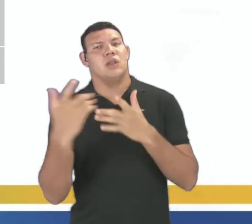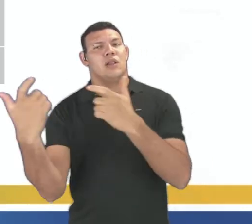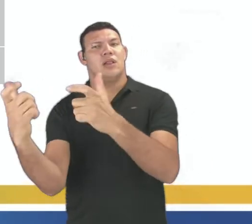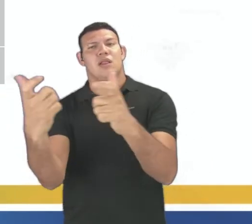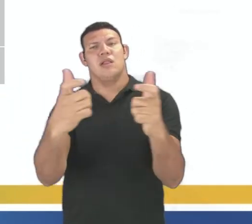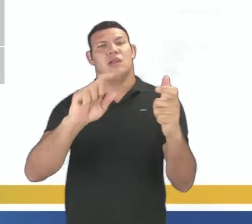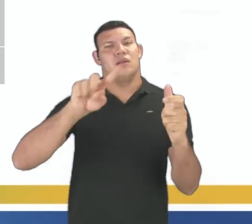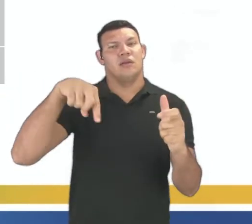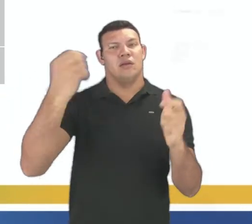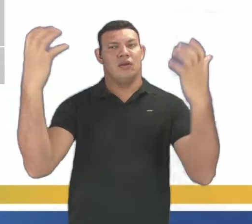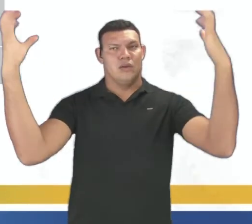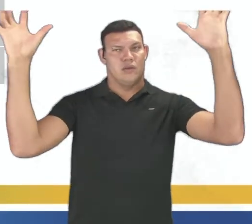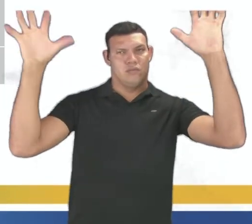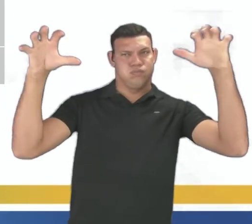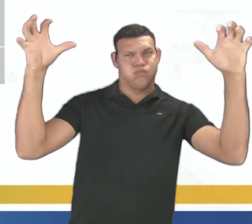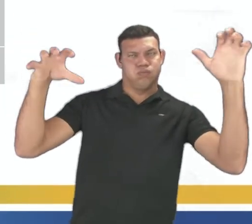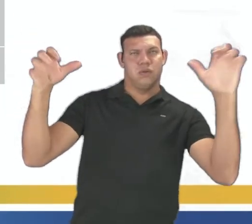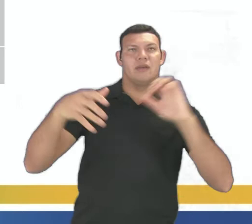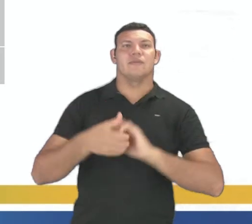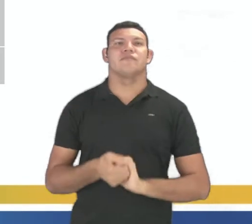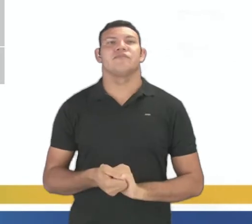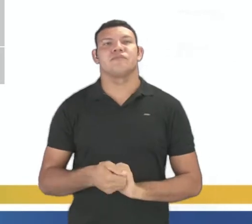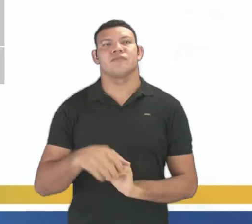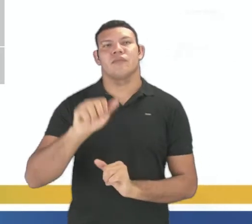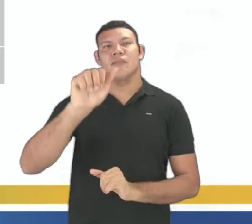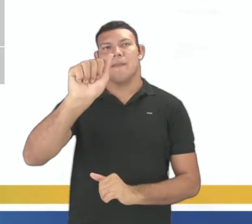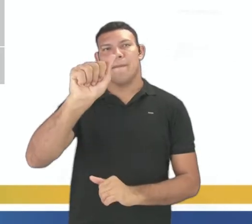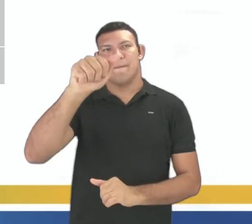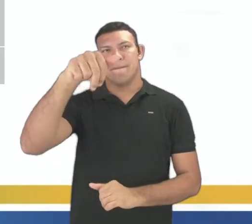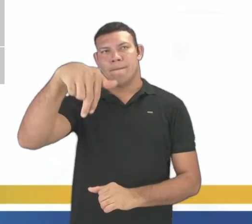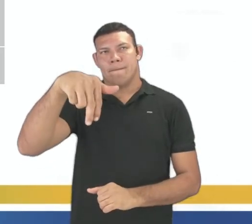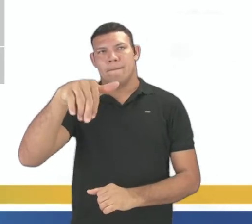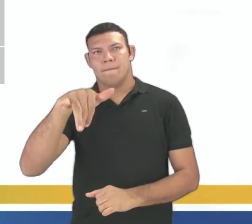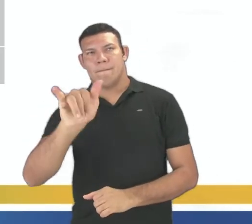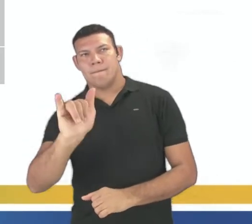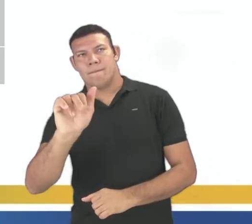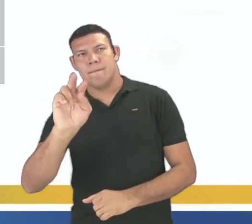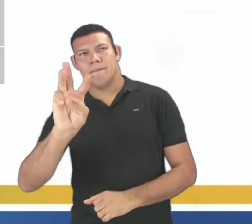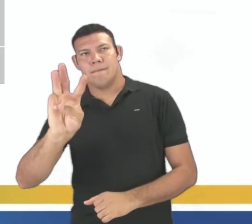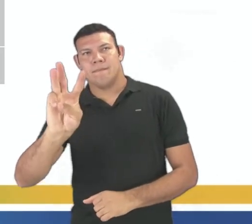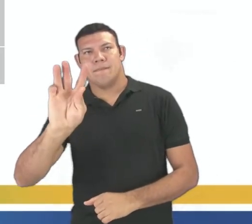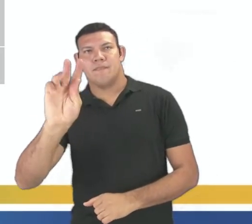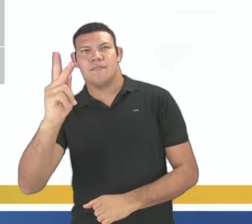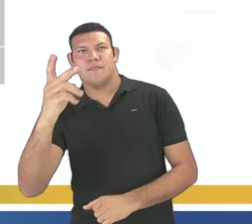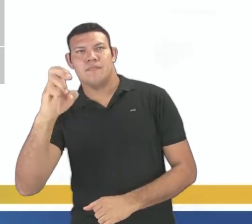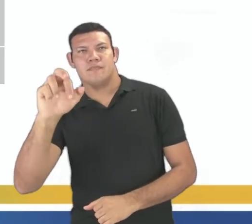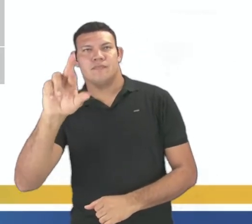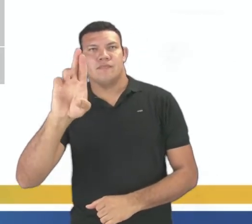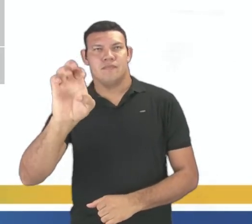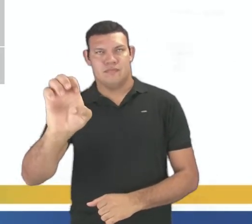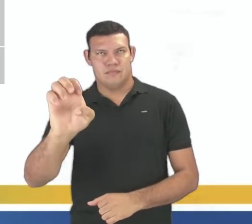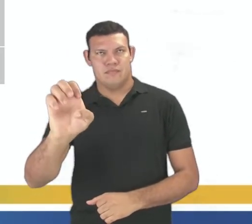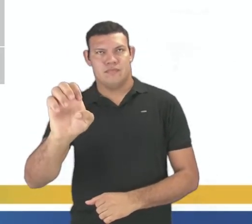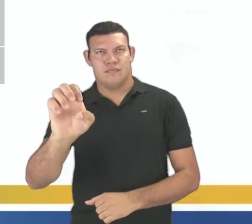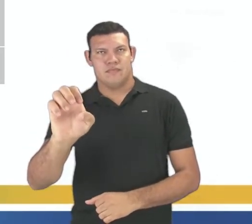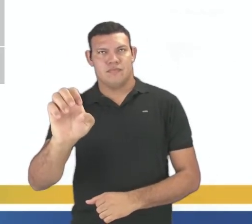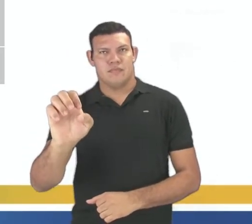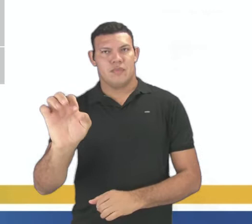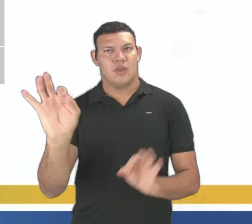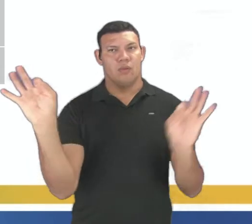anywhere, nenhum lugar. Lembrando, frases quando o verbo estiver na negativa ou